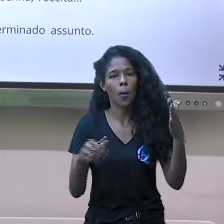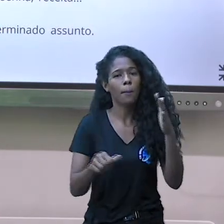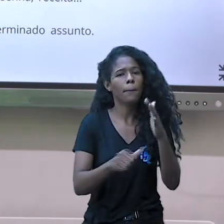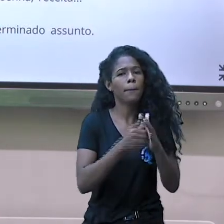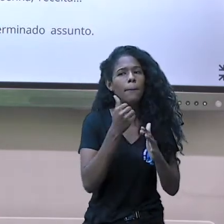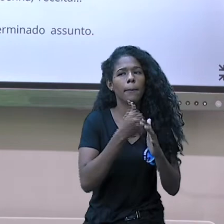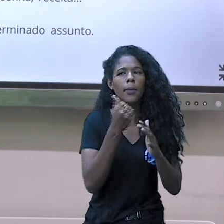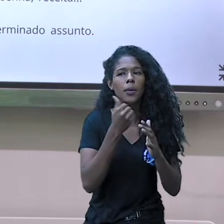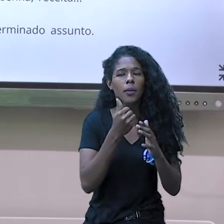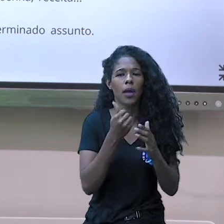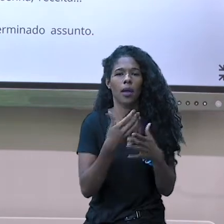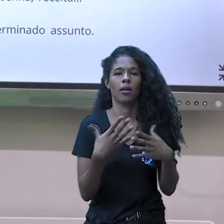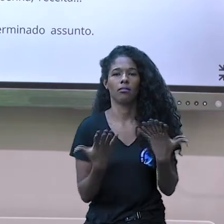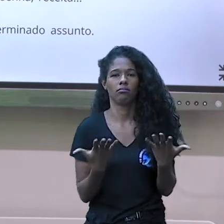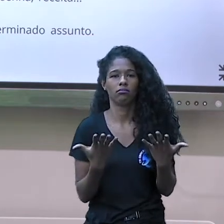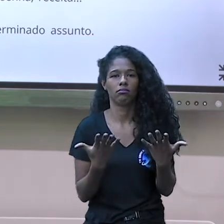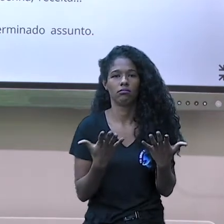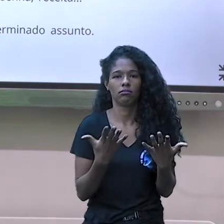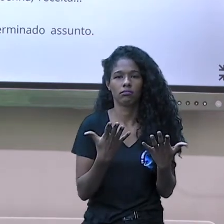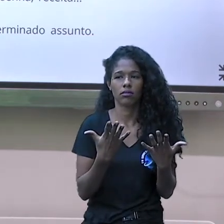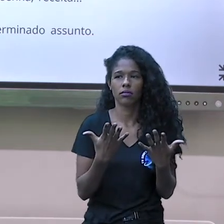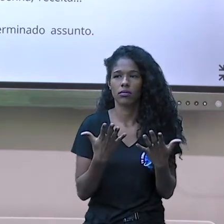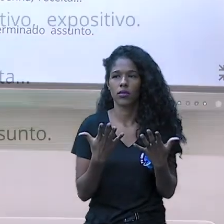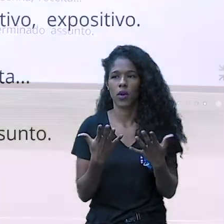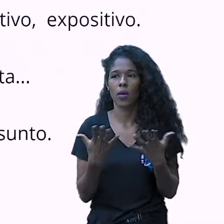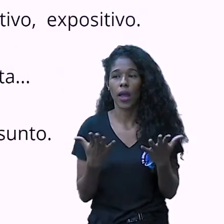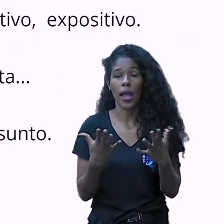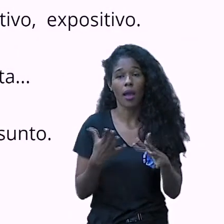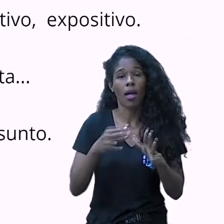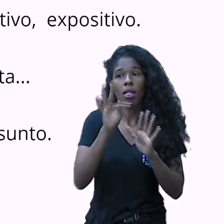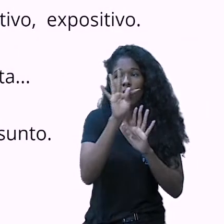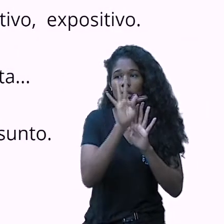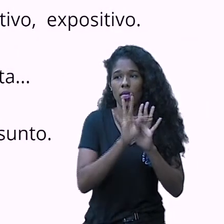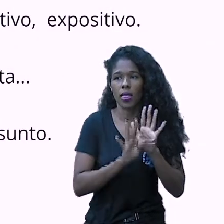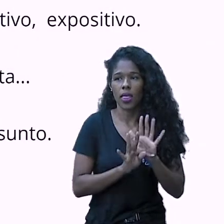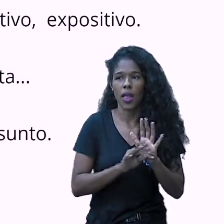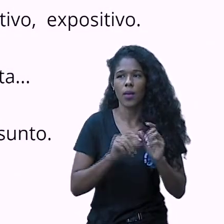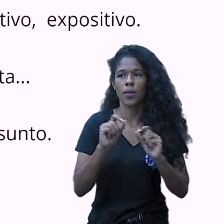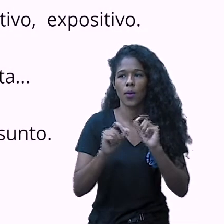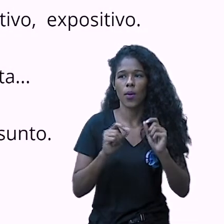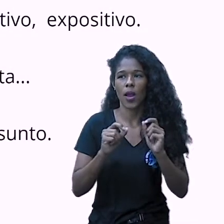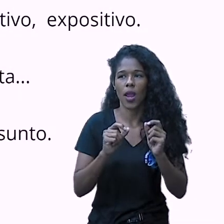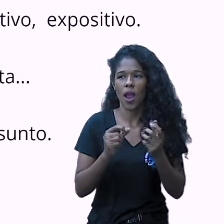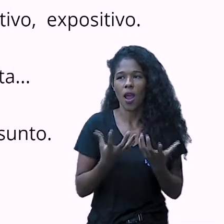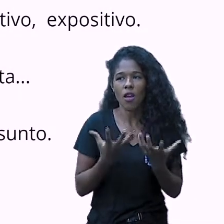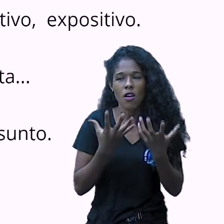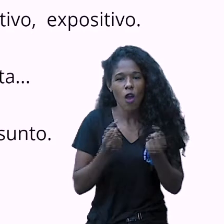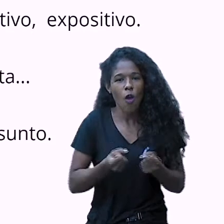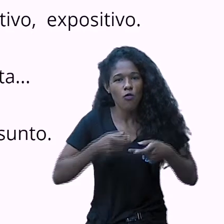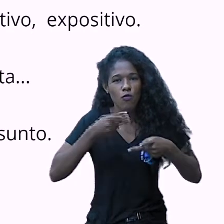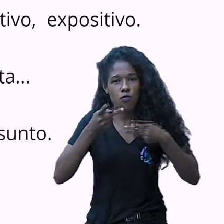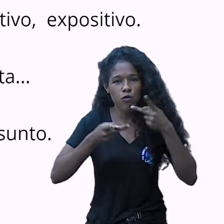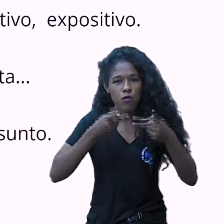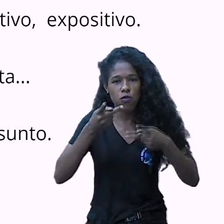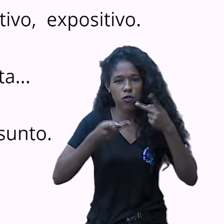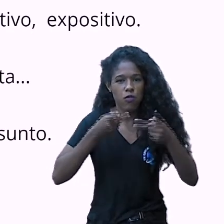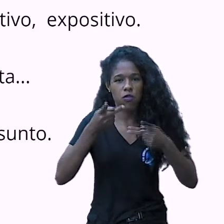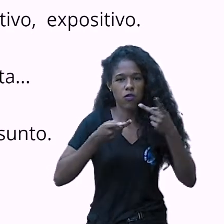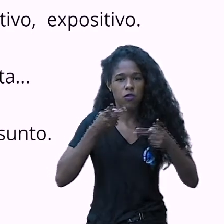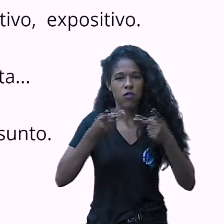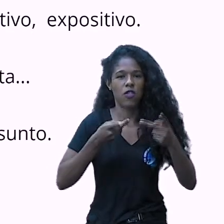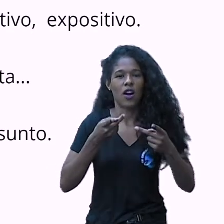pessoal? Achei aqui, ó. Campo jornalístico, midiático, religioso, tem a ver com o quê,